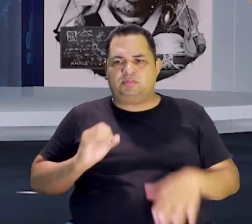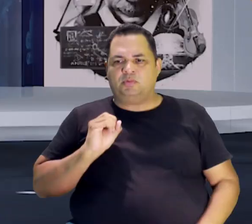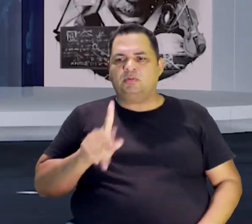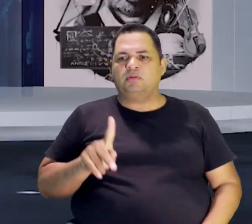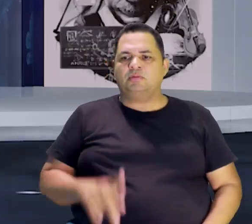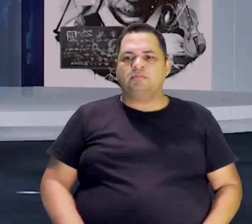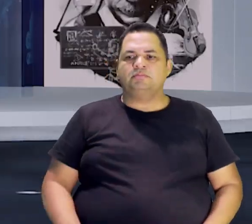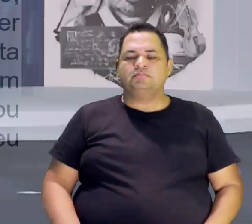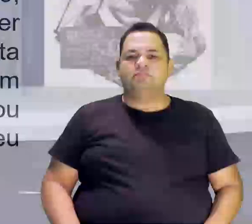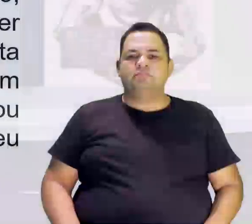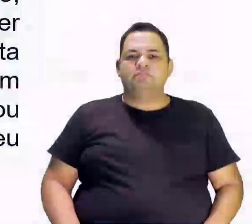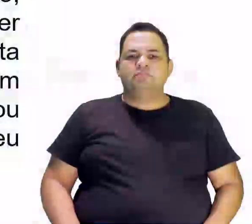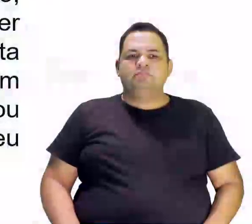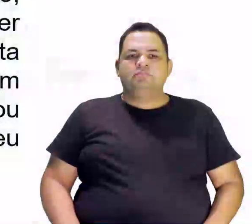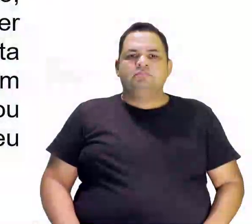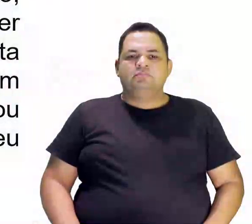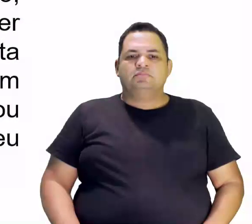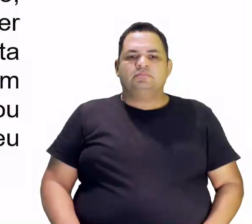ok? Vamos lá, então.